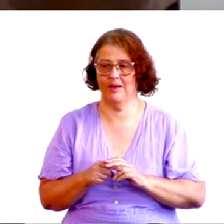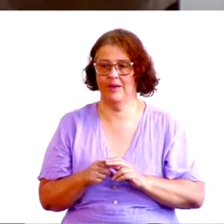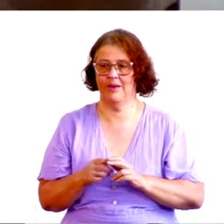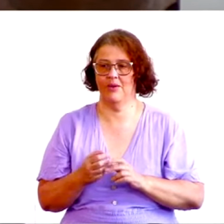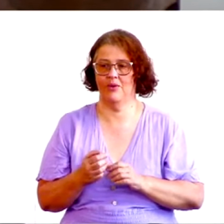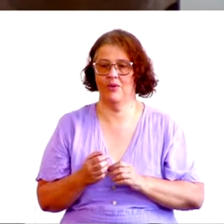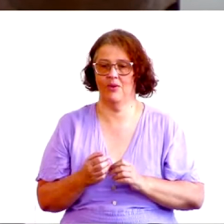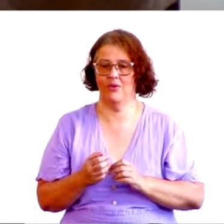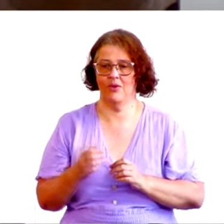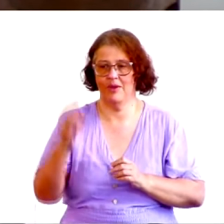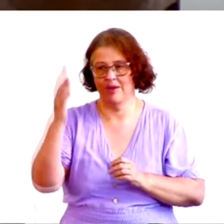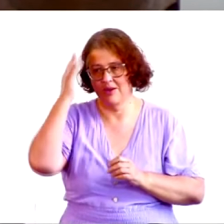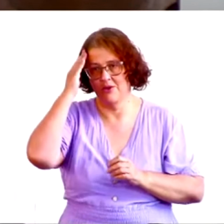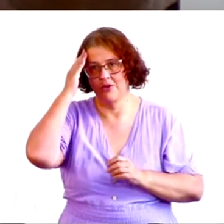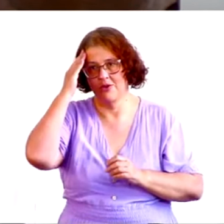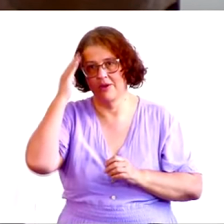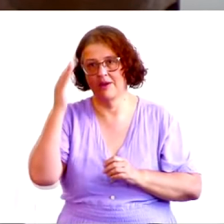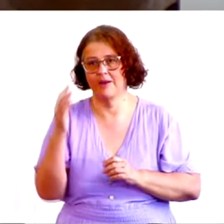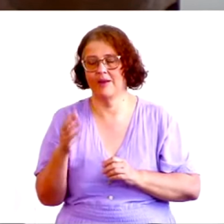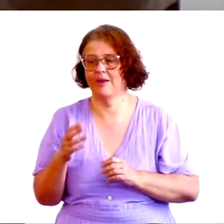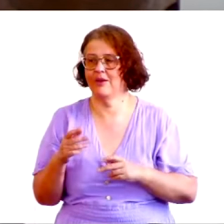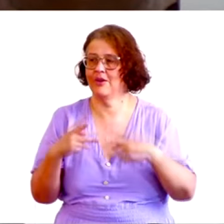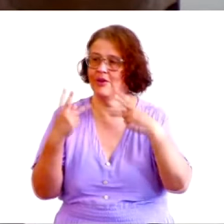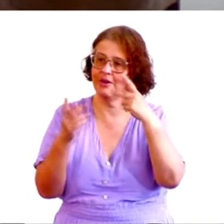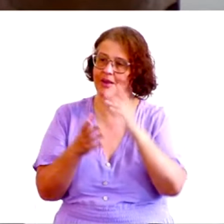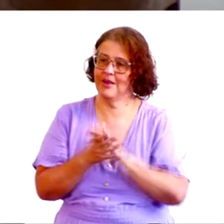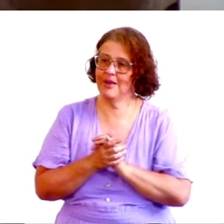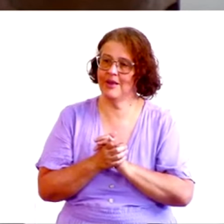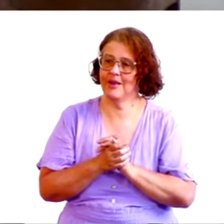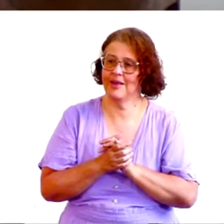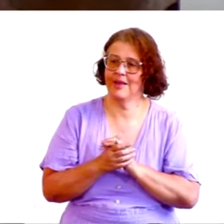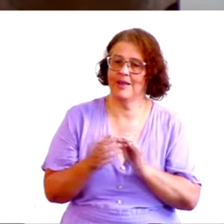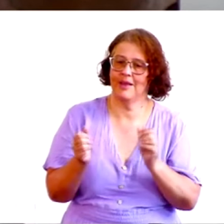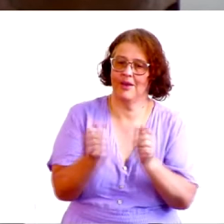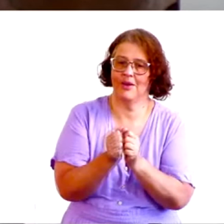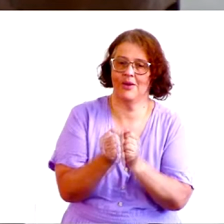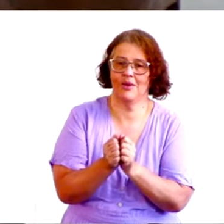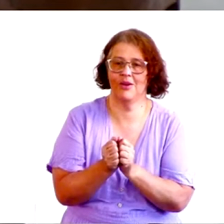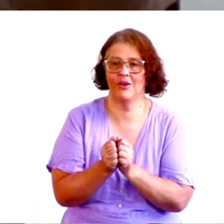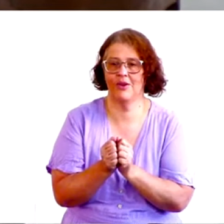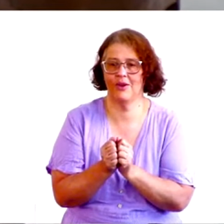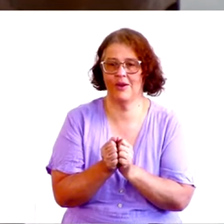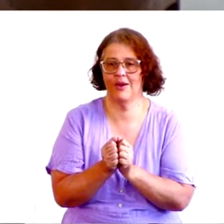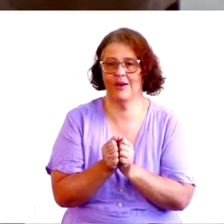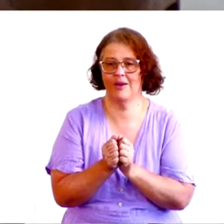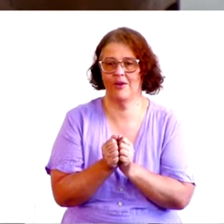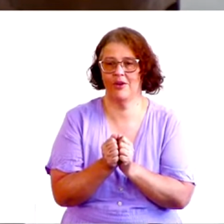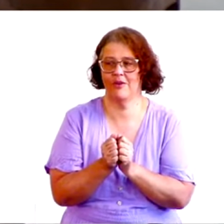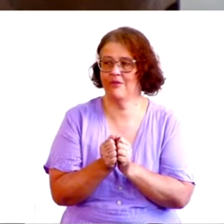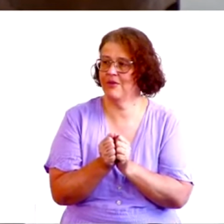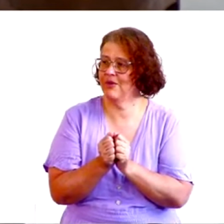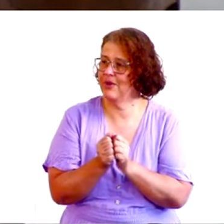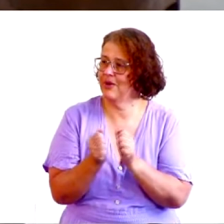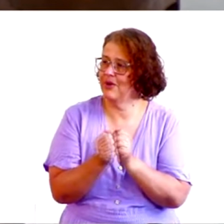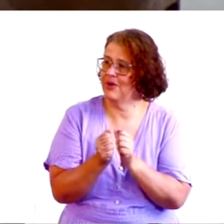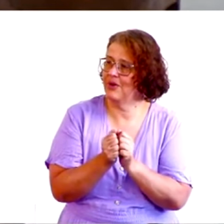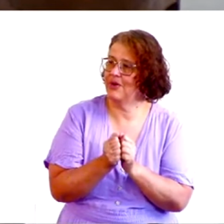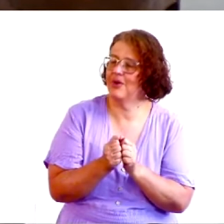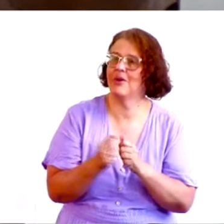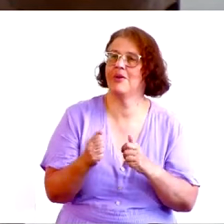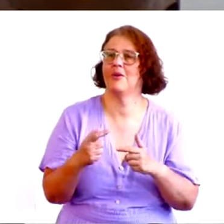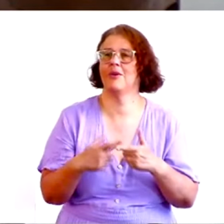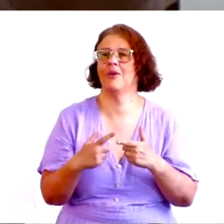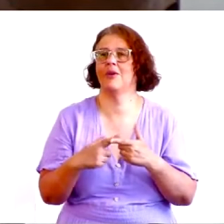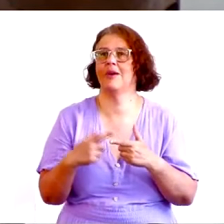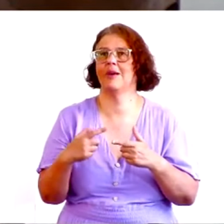o mediador mudou o status de vocês fizeram Inimigos de Deus vocês foram criados mas o pai o